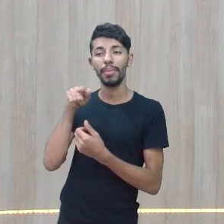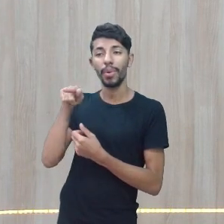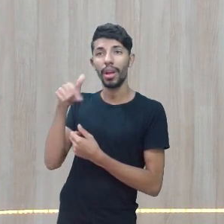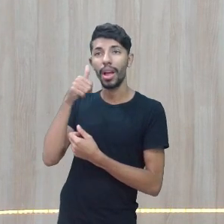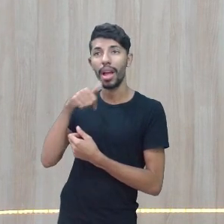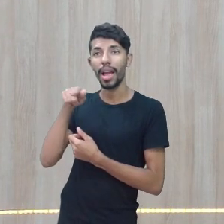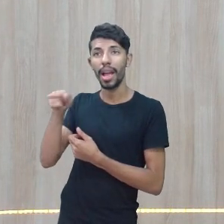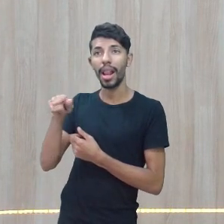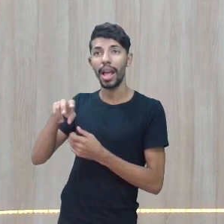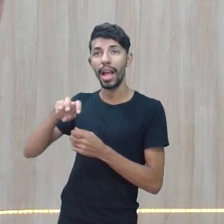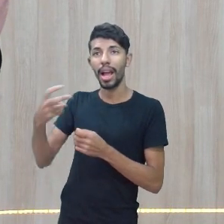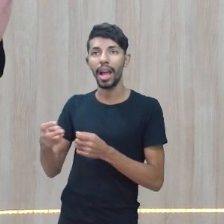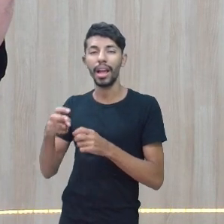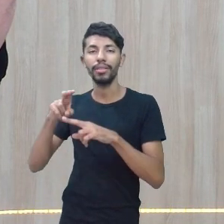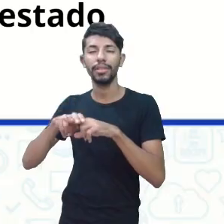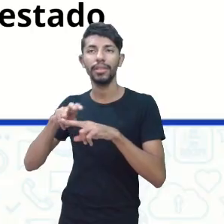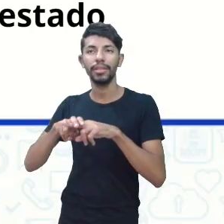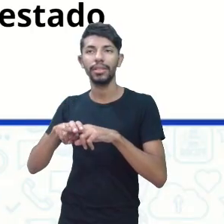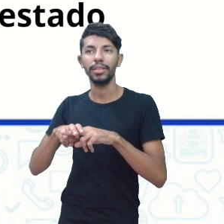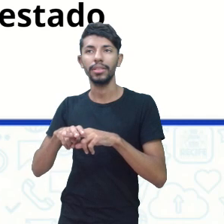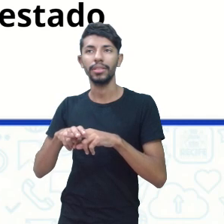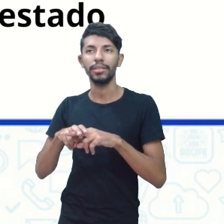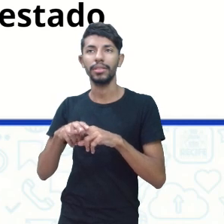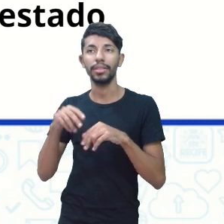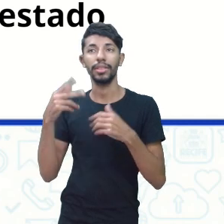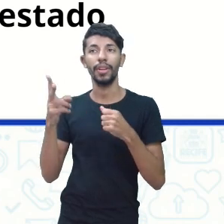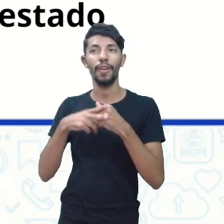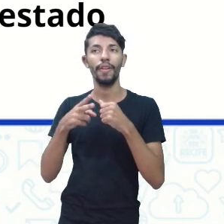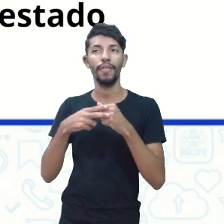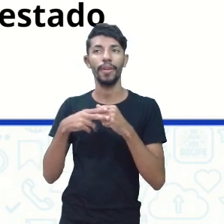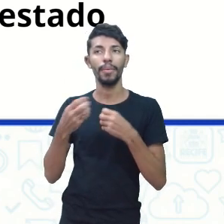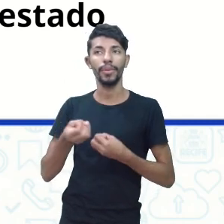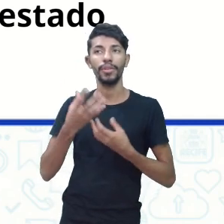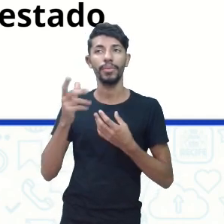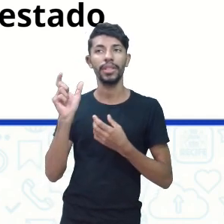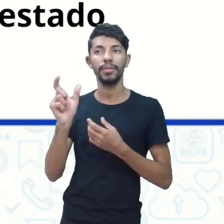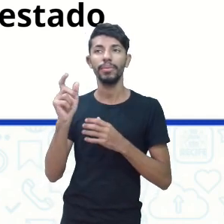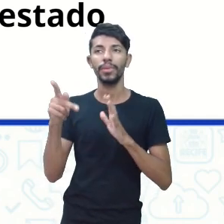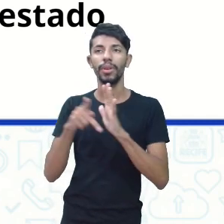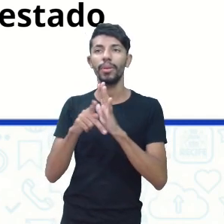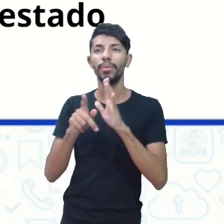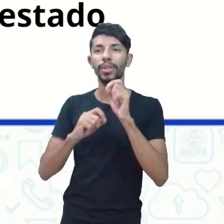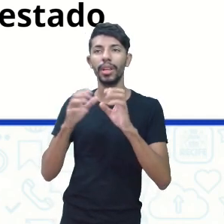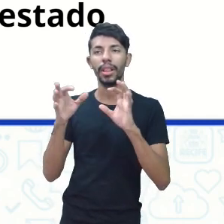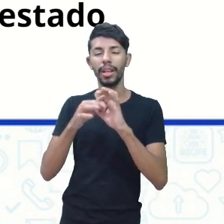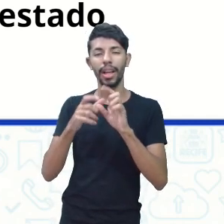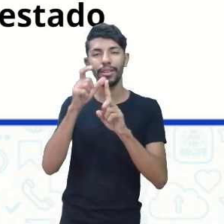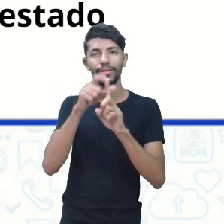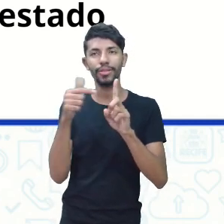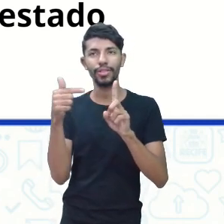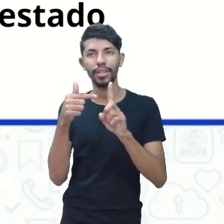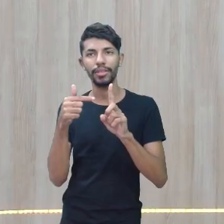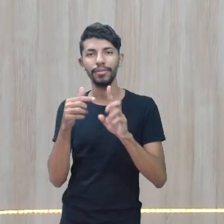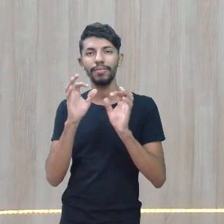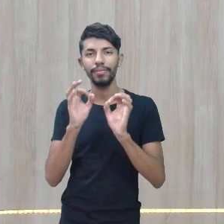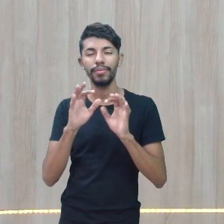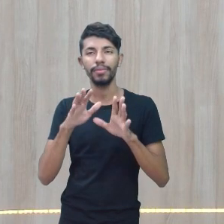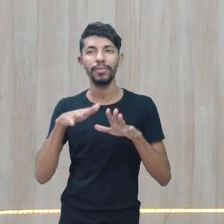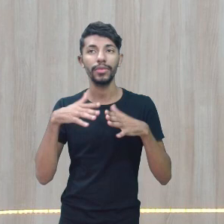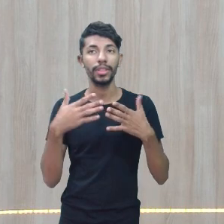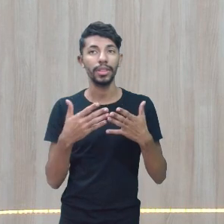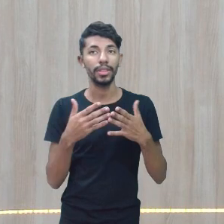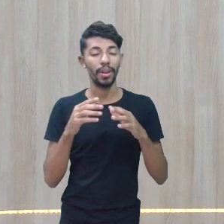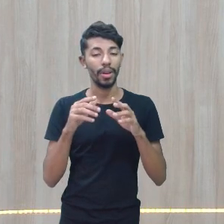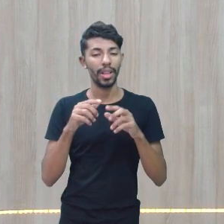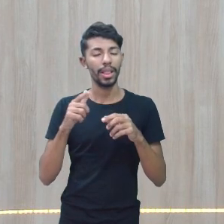não é, oração que diz assim, ela caiu doente. Vocês já ouviram essa expressão? Ela